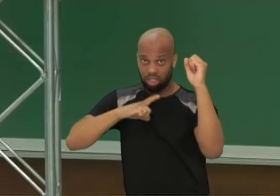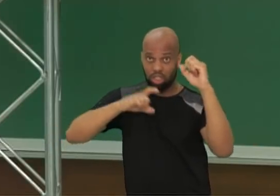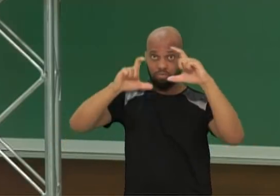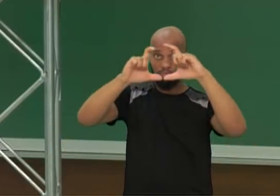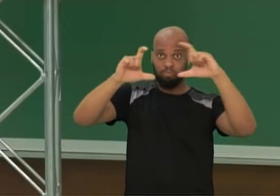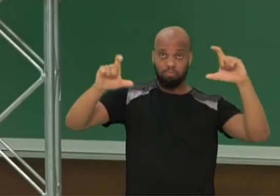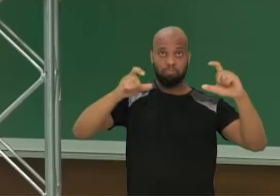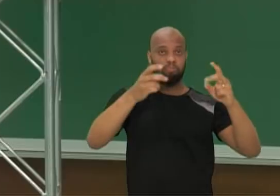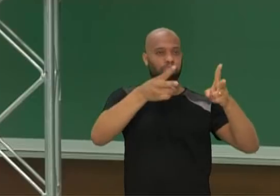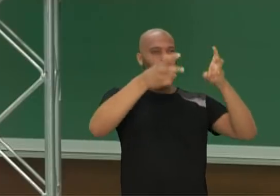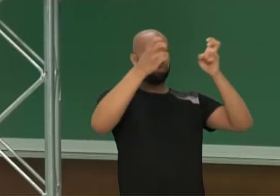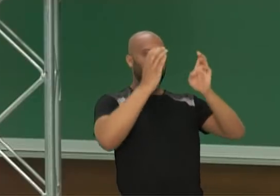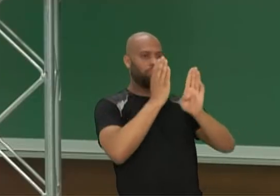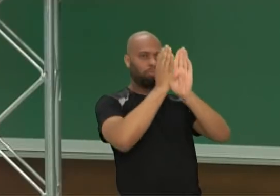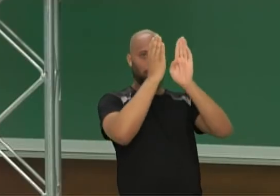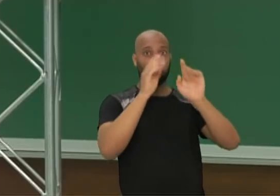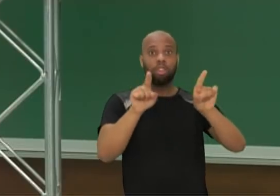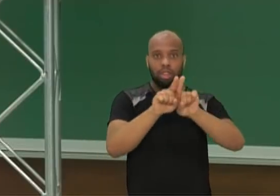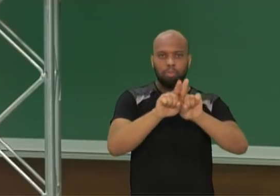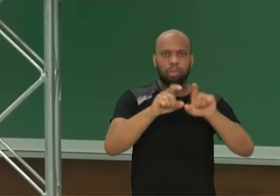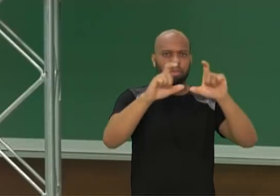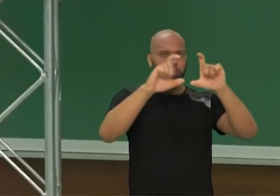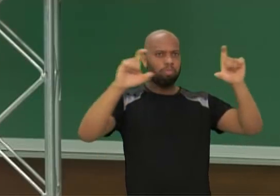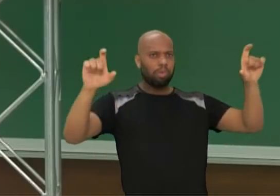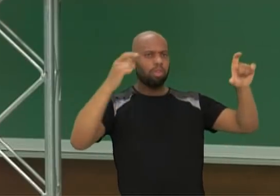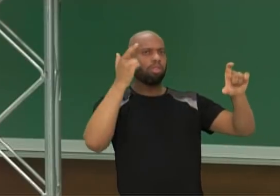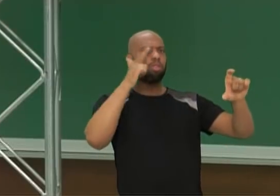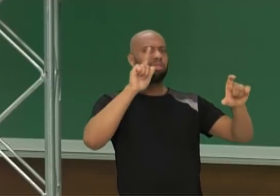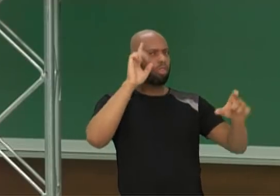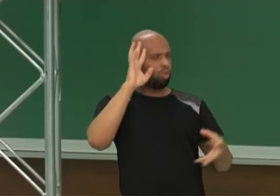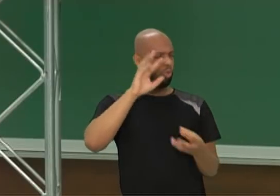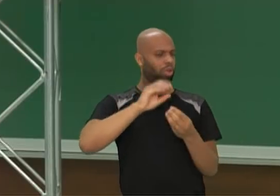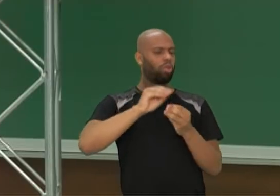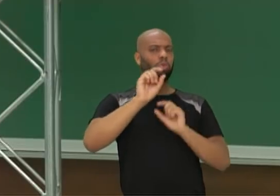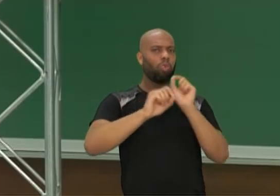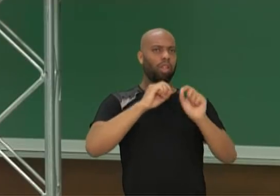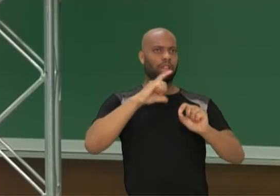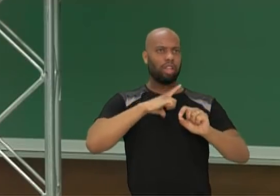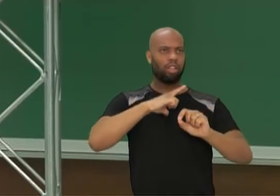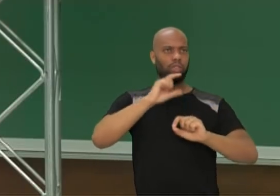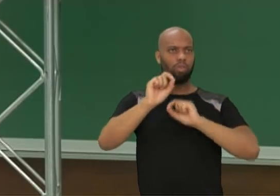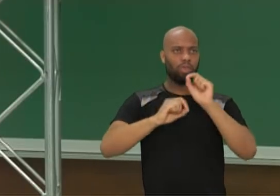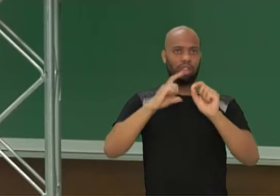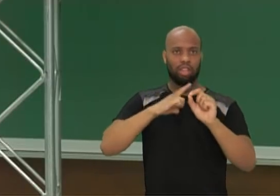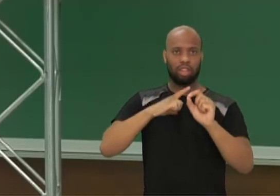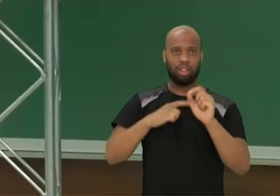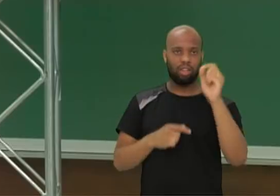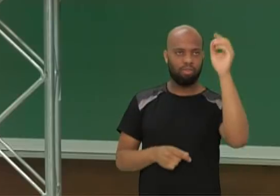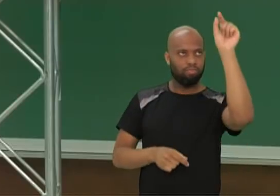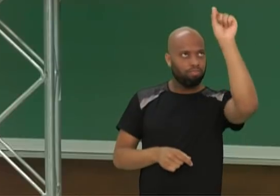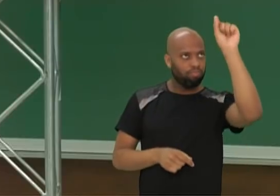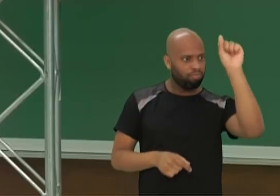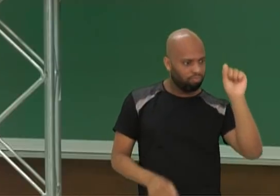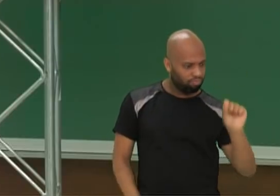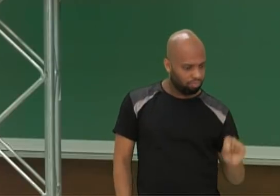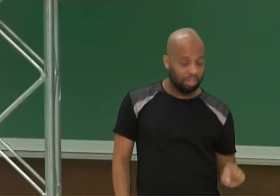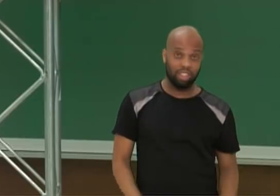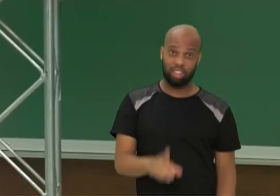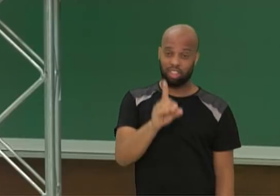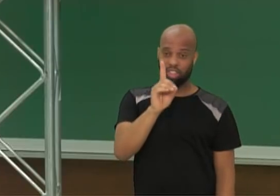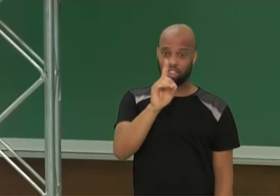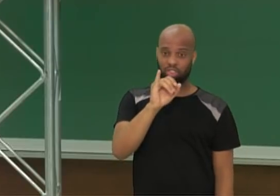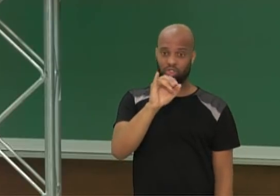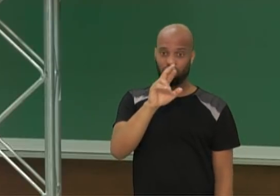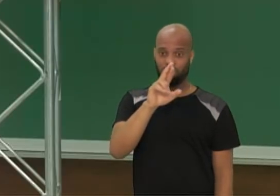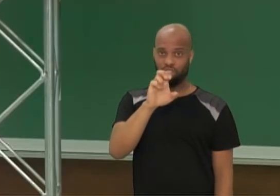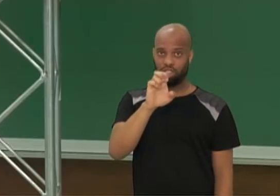equação. Ainda da equação, nós também concluímos que a reta diretriz, que não é a de simetria,